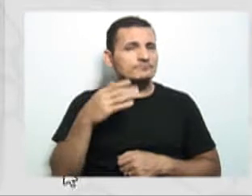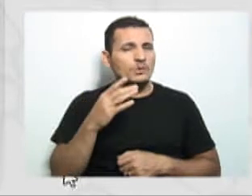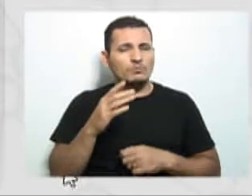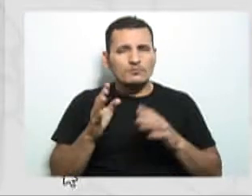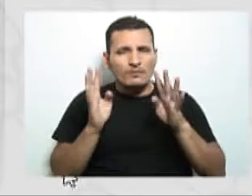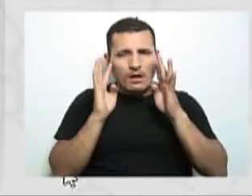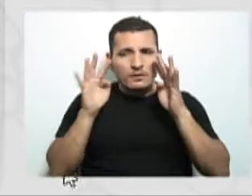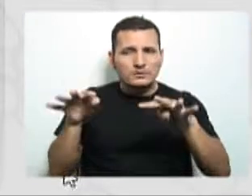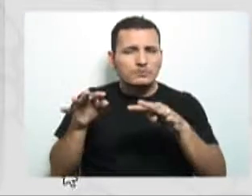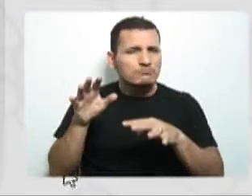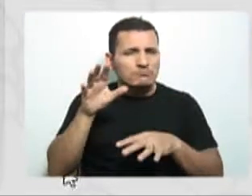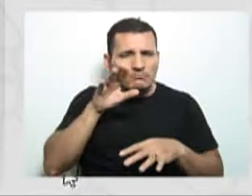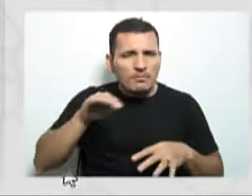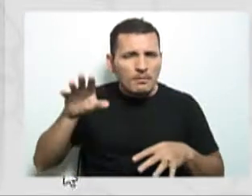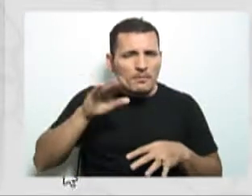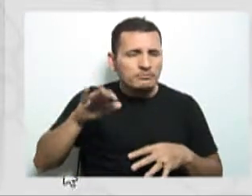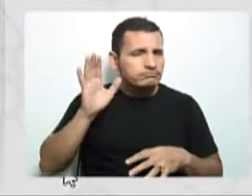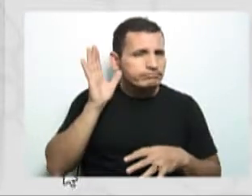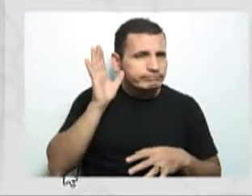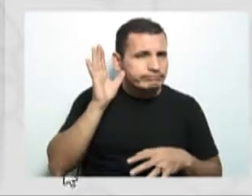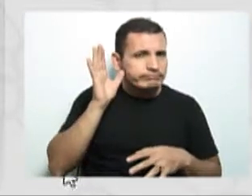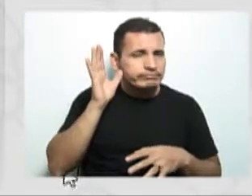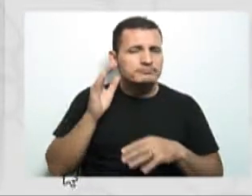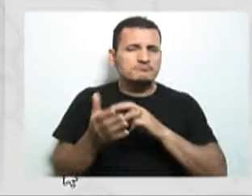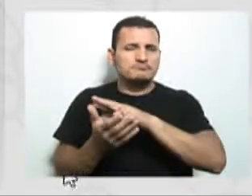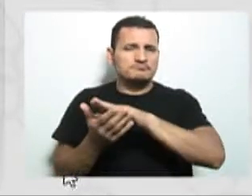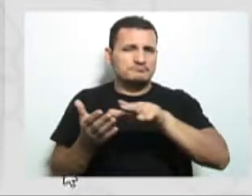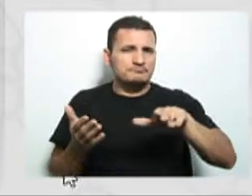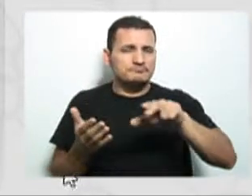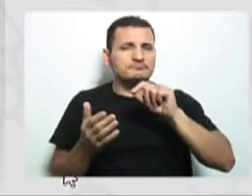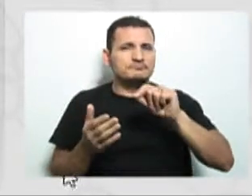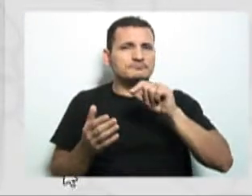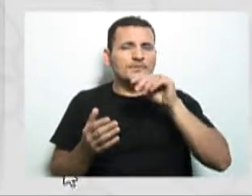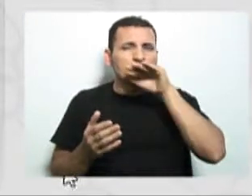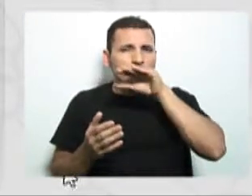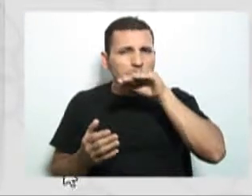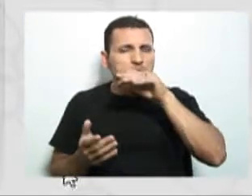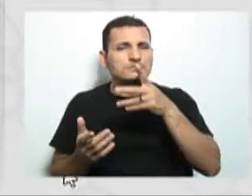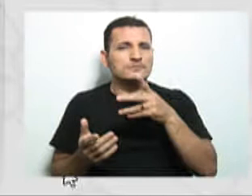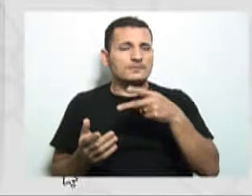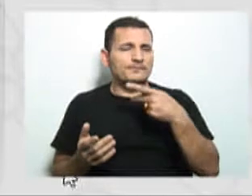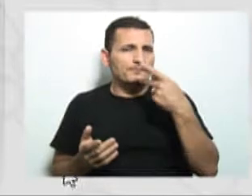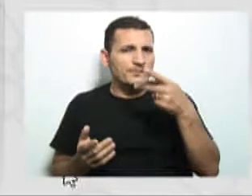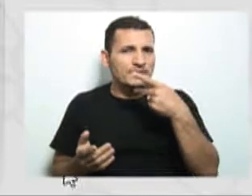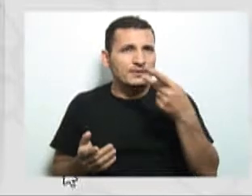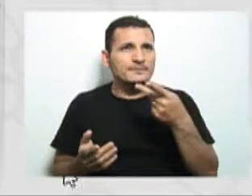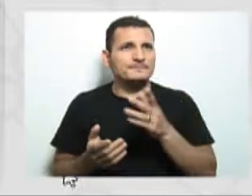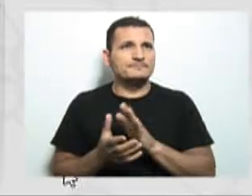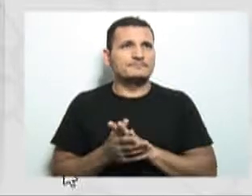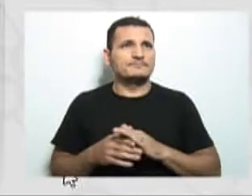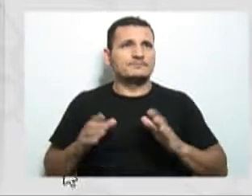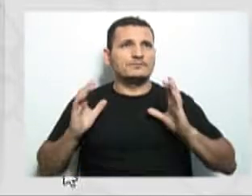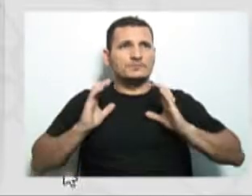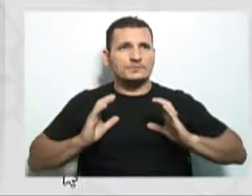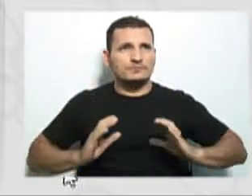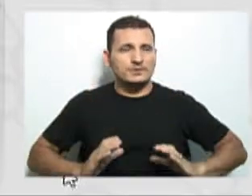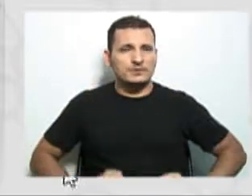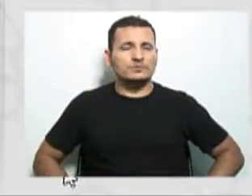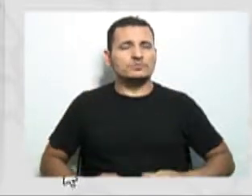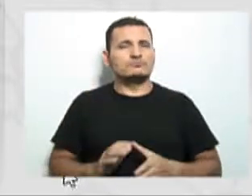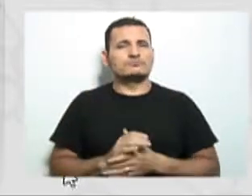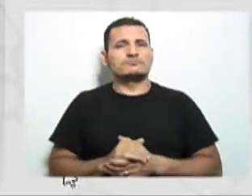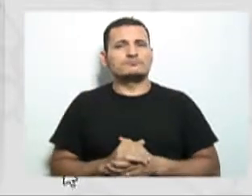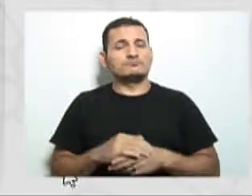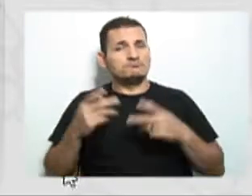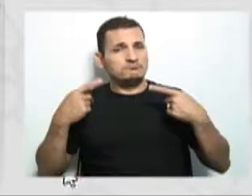atenção no que o outro está falando. De todas as formas, na pronúncia verbal, na fala dele, no comportamento corporal